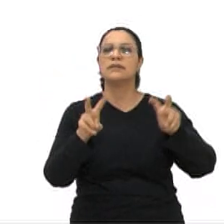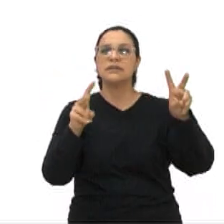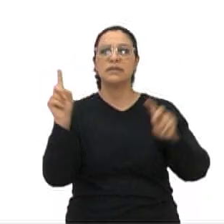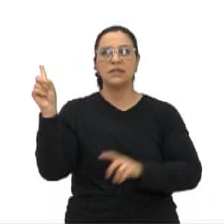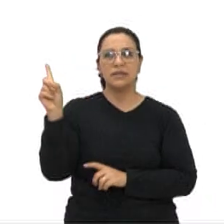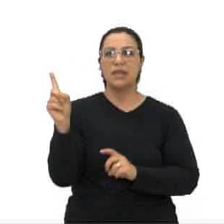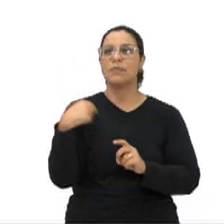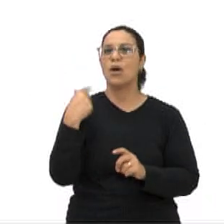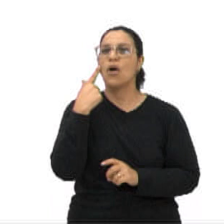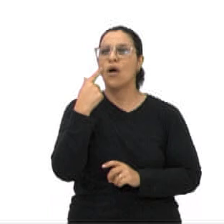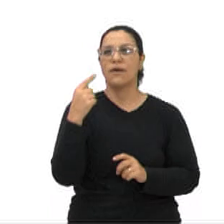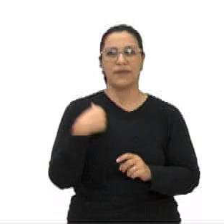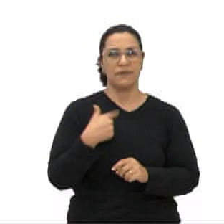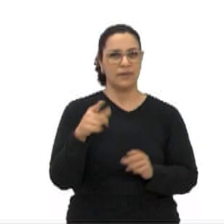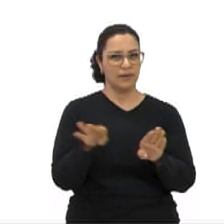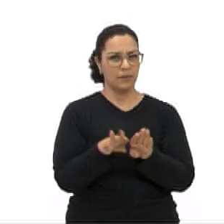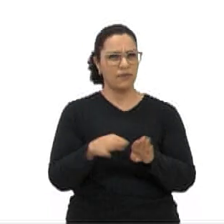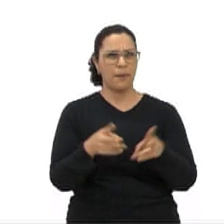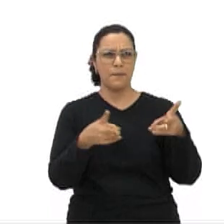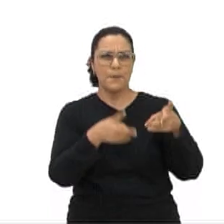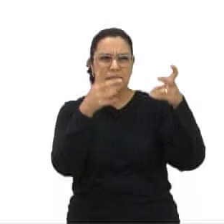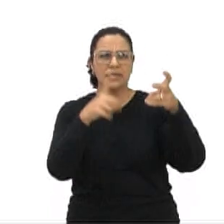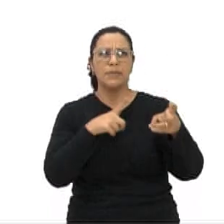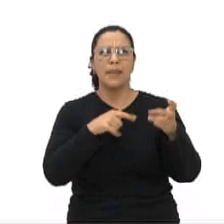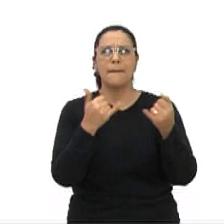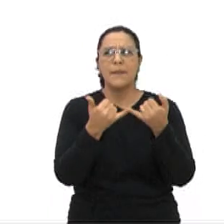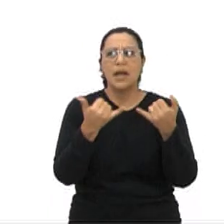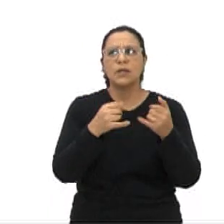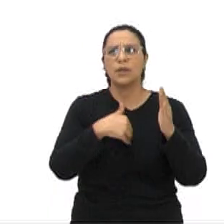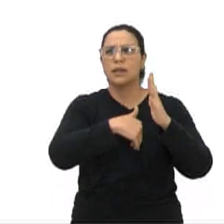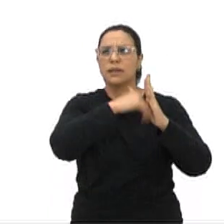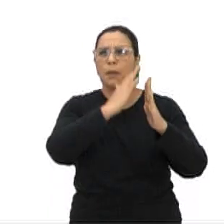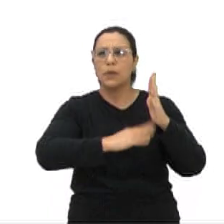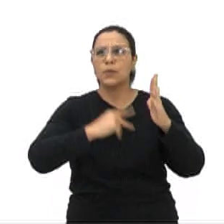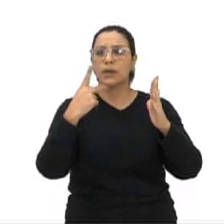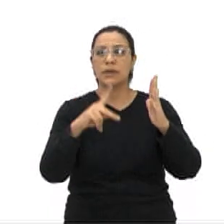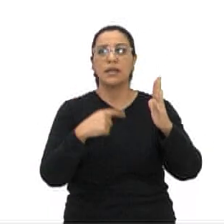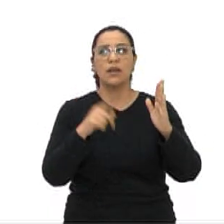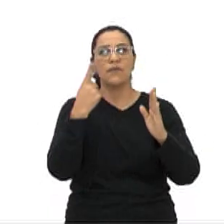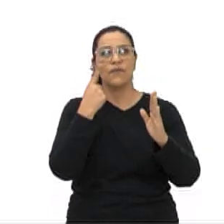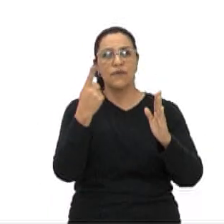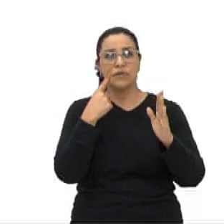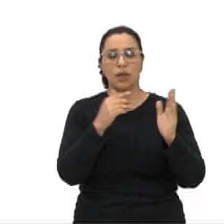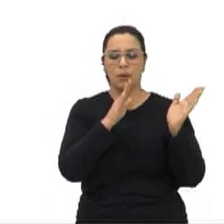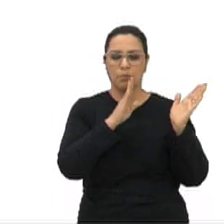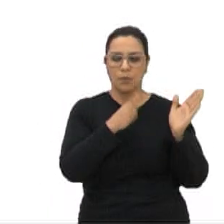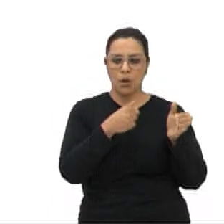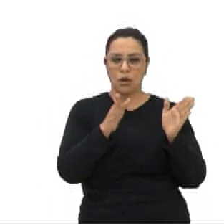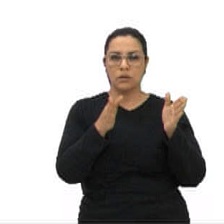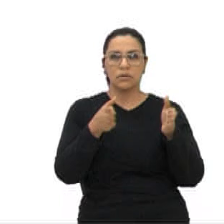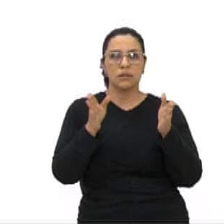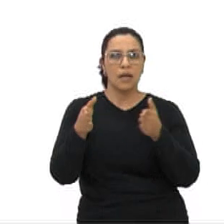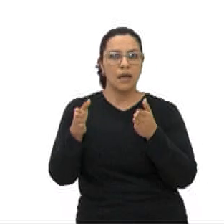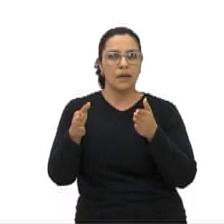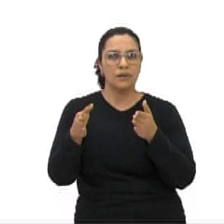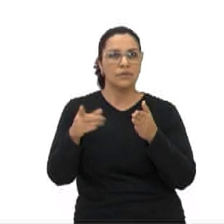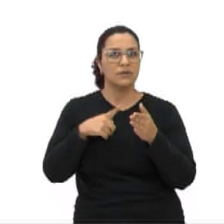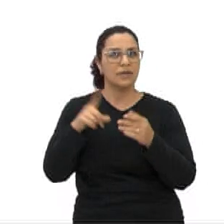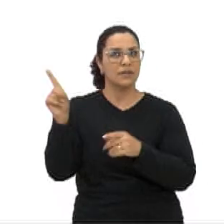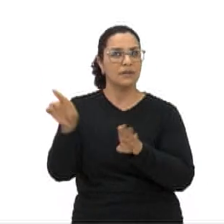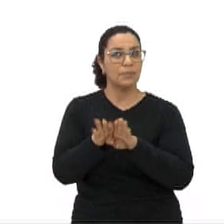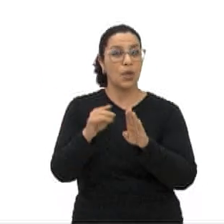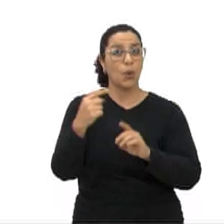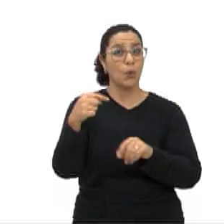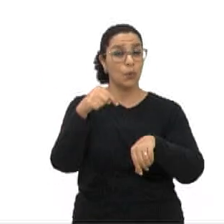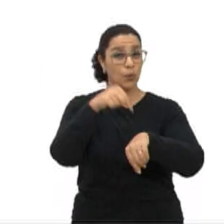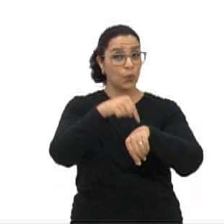esse processo. Aí, professor, a gente pode perceber realmente uma coisa na pintura dele. Há um processo, e aí a gente vê a questão do